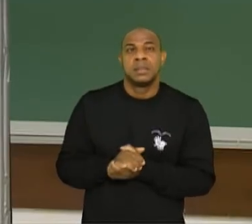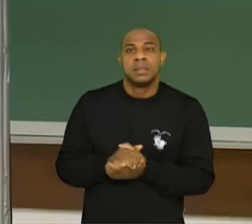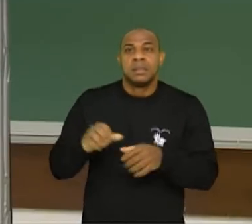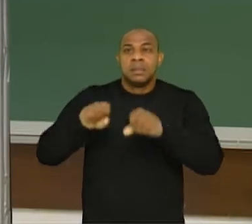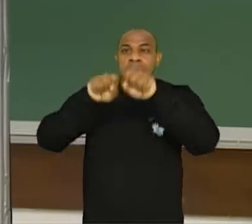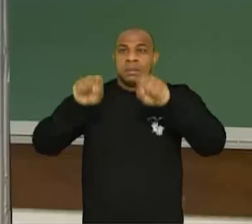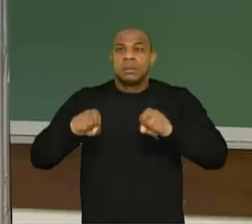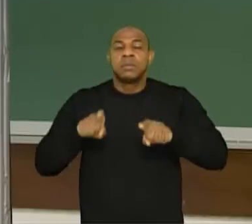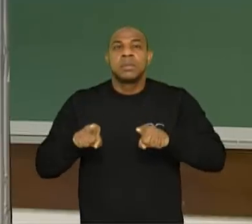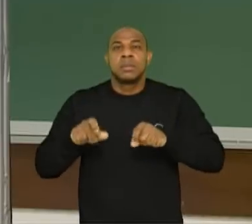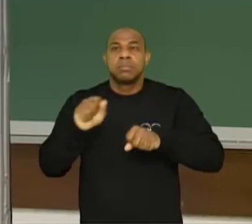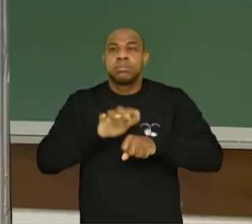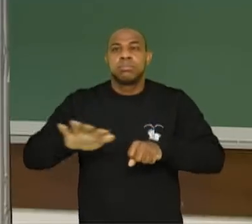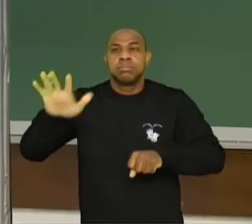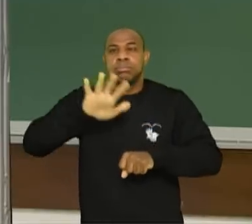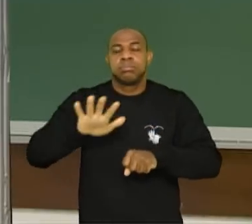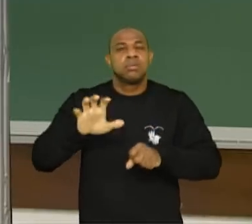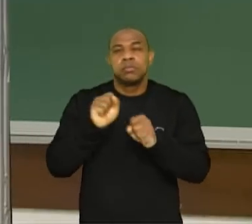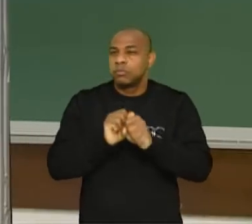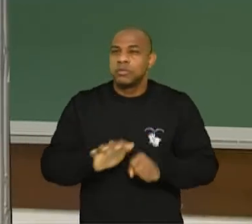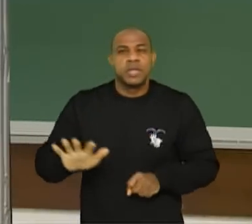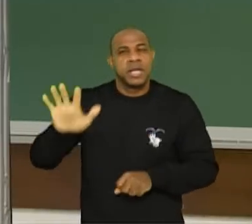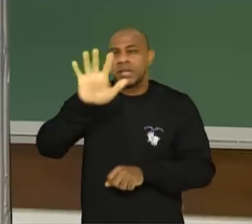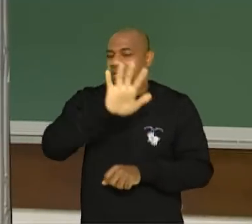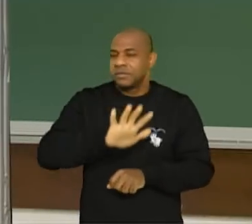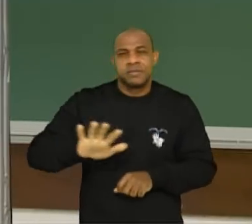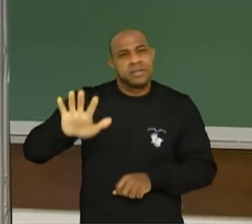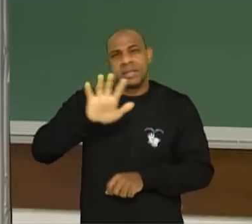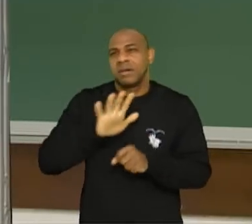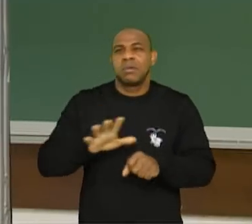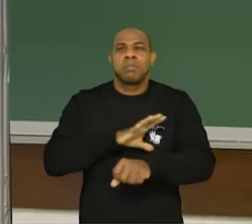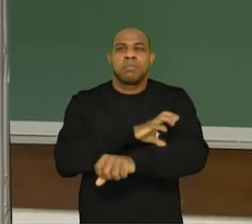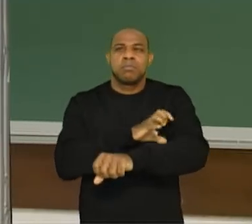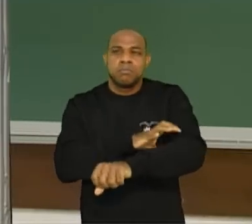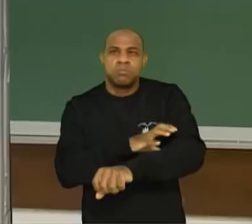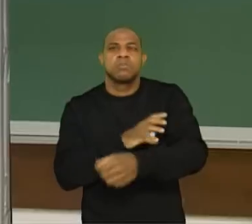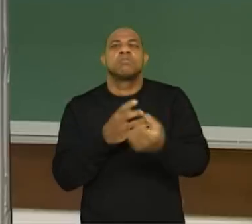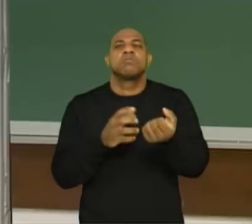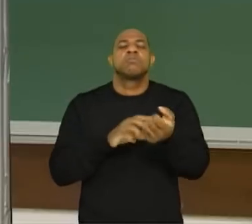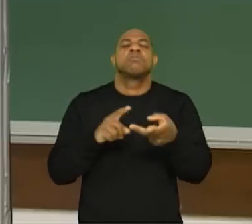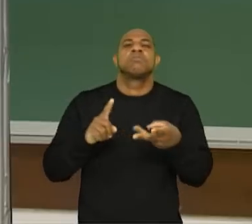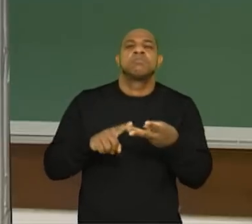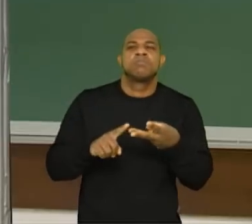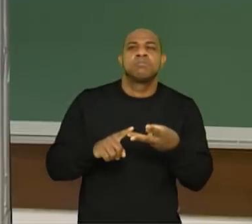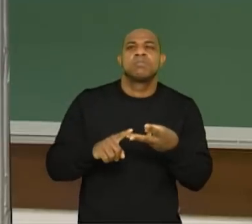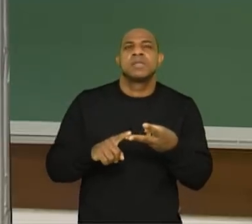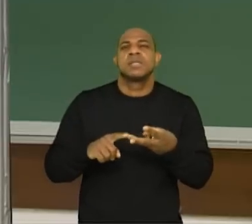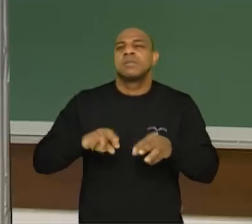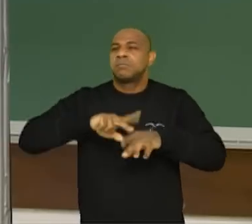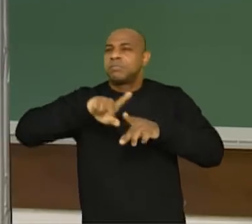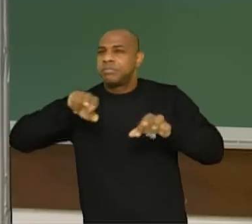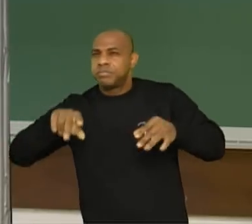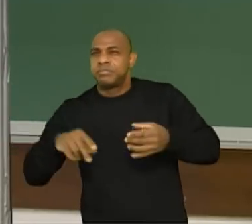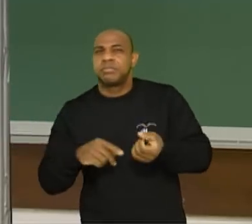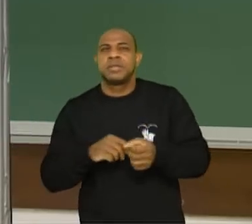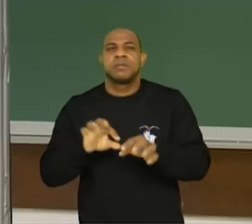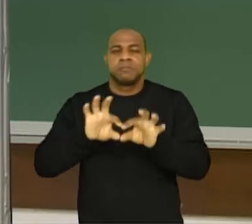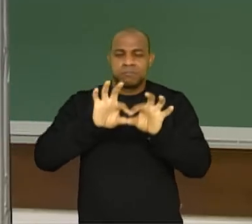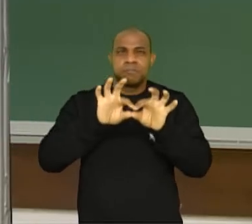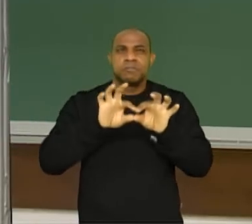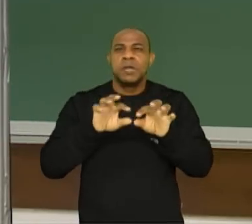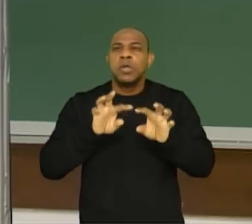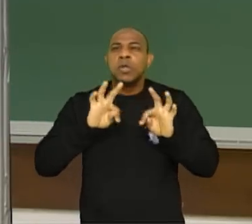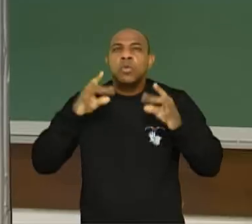modo geral, sistema nervoso, né? Sistema muscular, sistema cardiovascular,